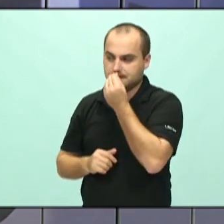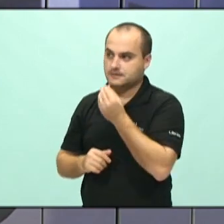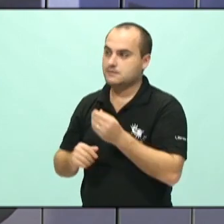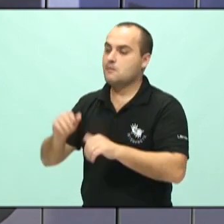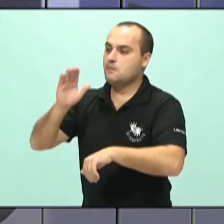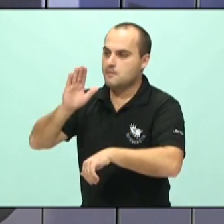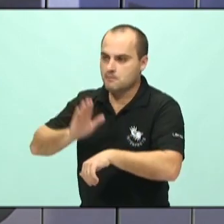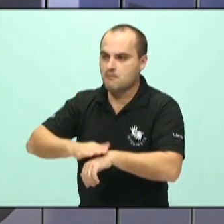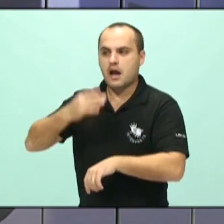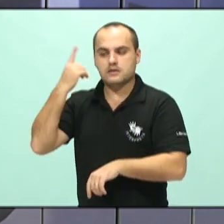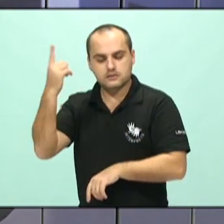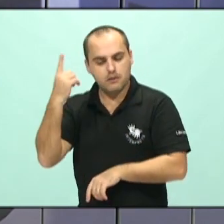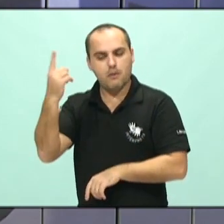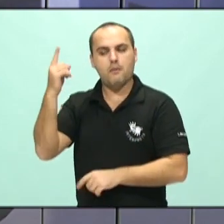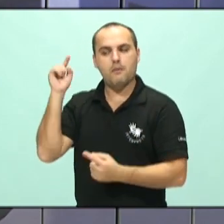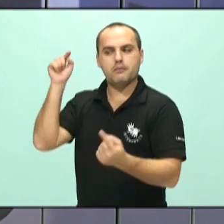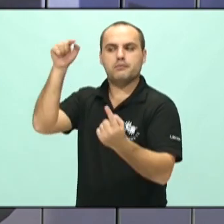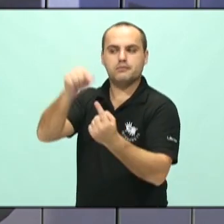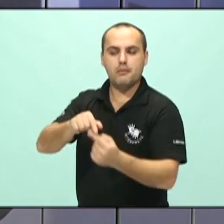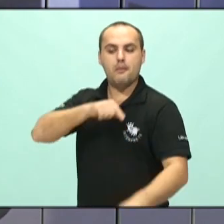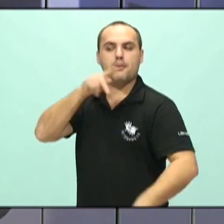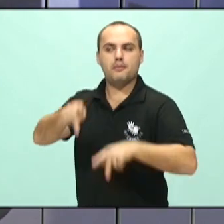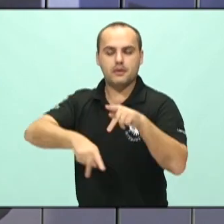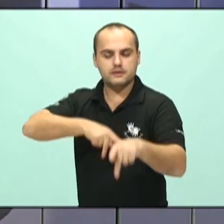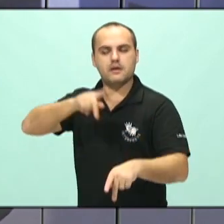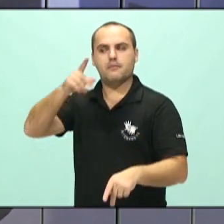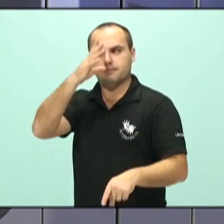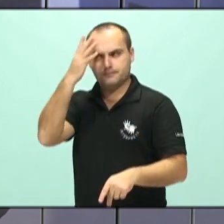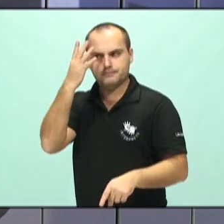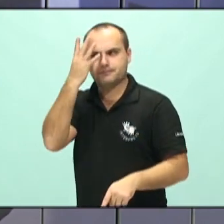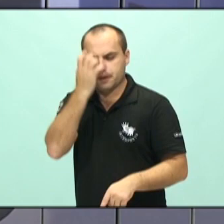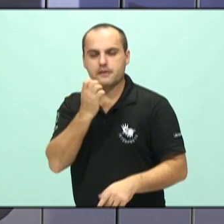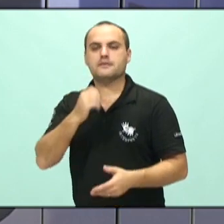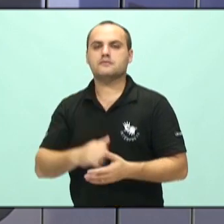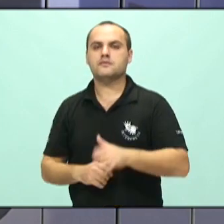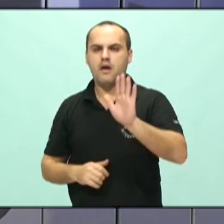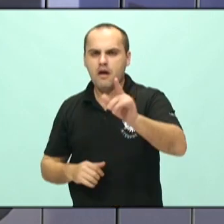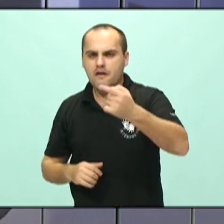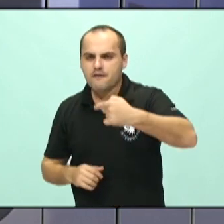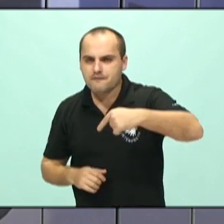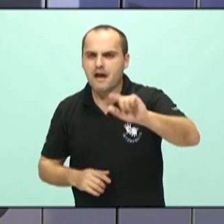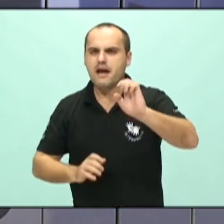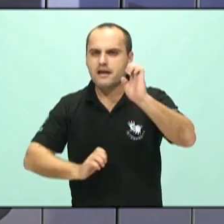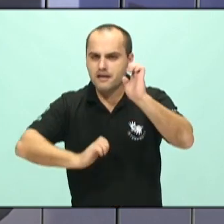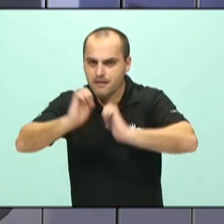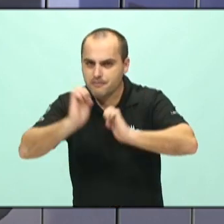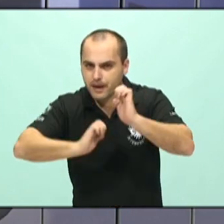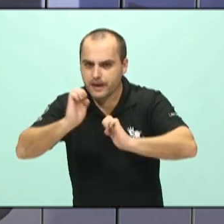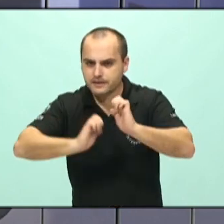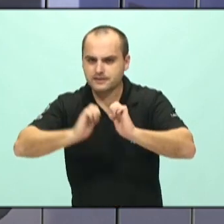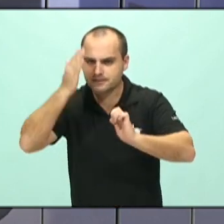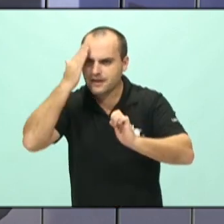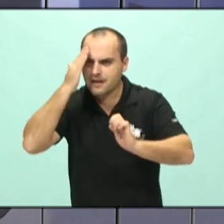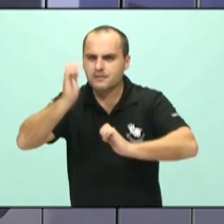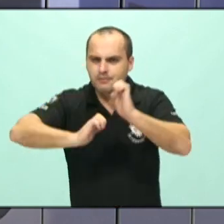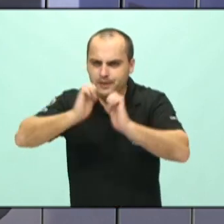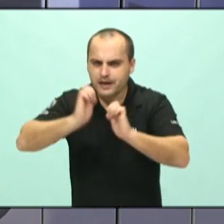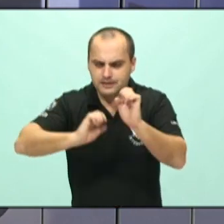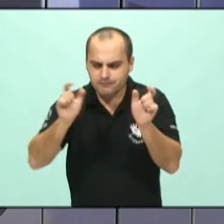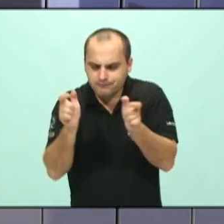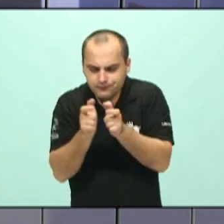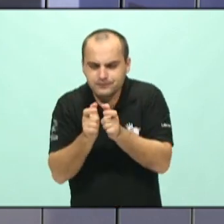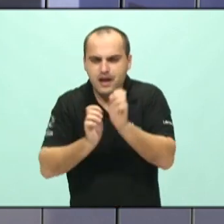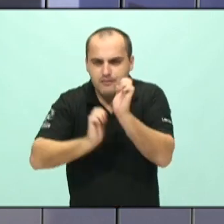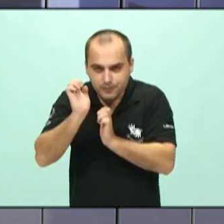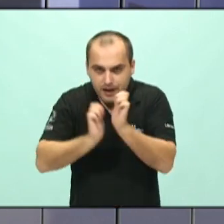povo ficar bravo com razão. Vai você, vai o borracheiro, vai qualquer empresinha menor, empresinha no bom sentido, qualquer empresinha menor